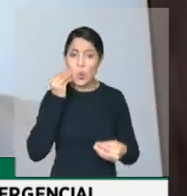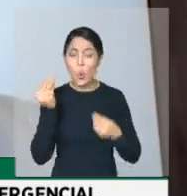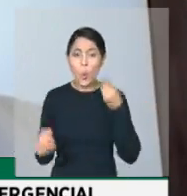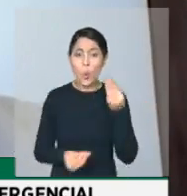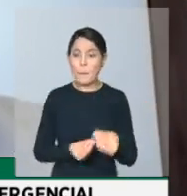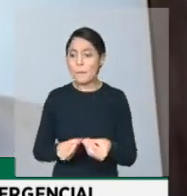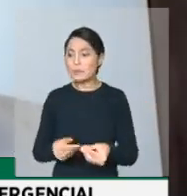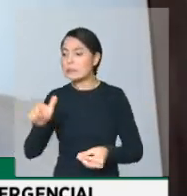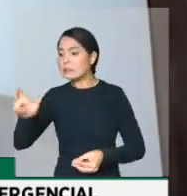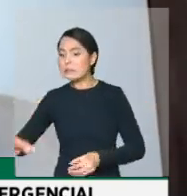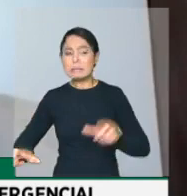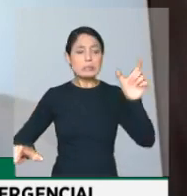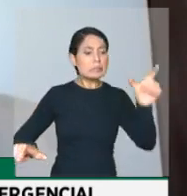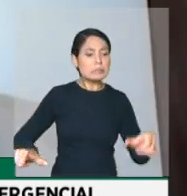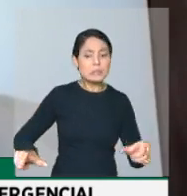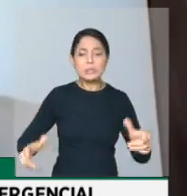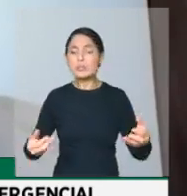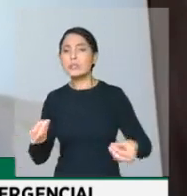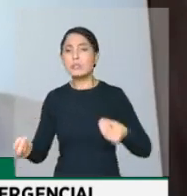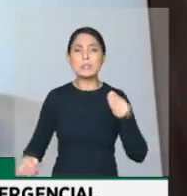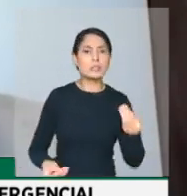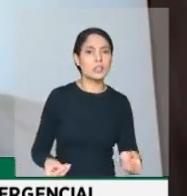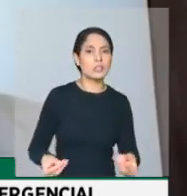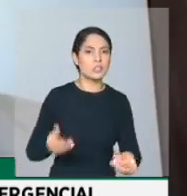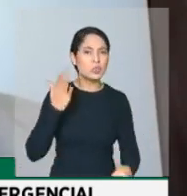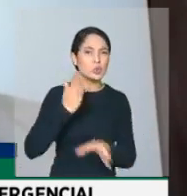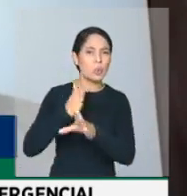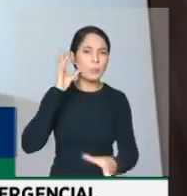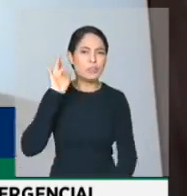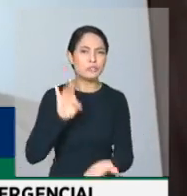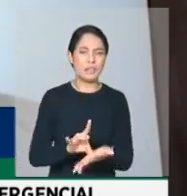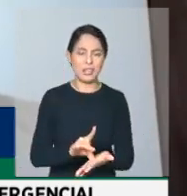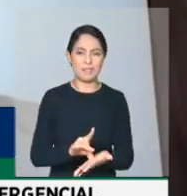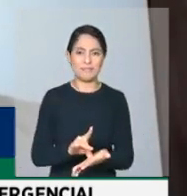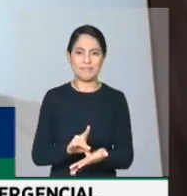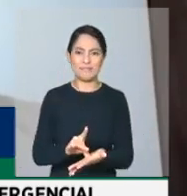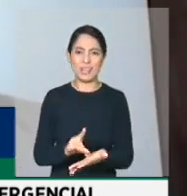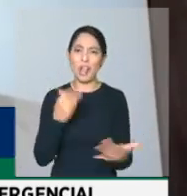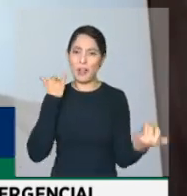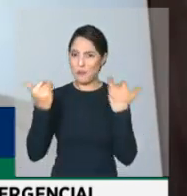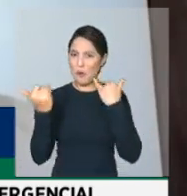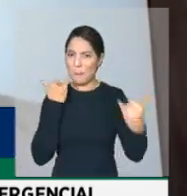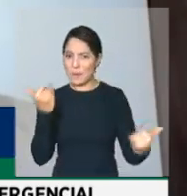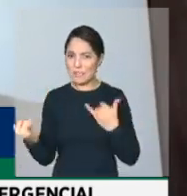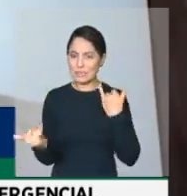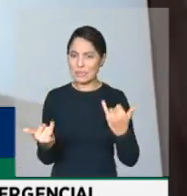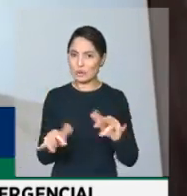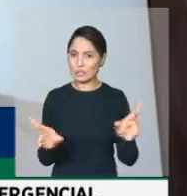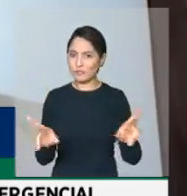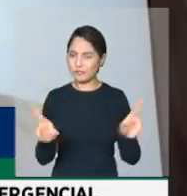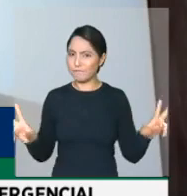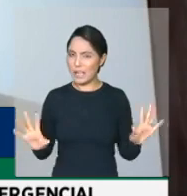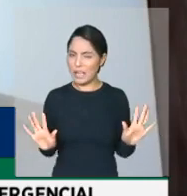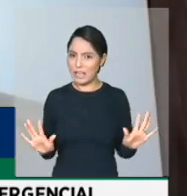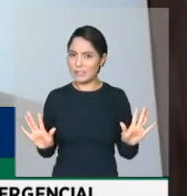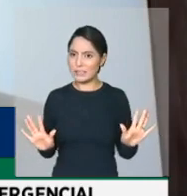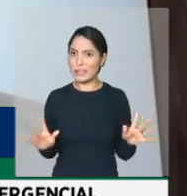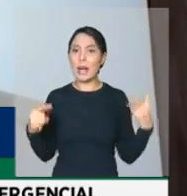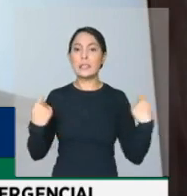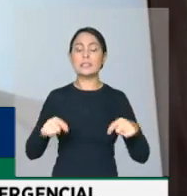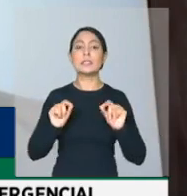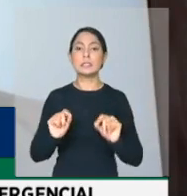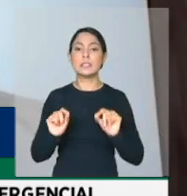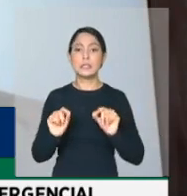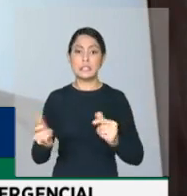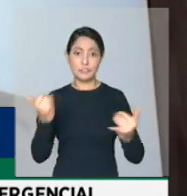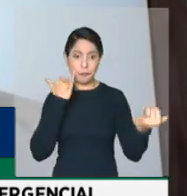benefícios, pois não há como diligenciar, averiguar divergências de informação, já que essas medidas demandariam a requisição